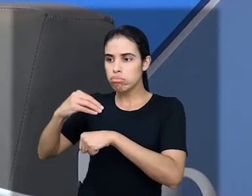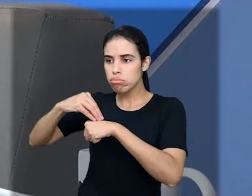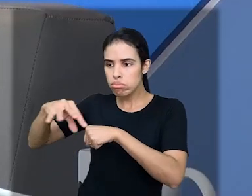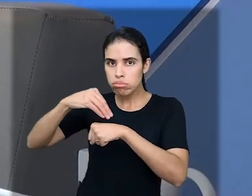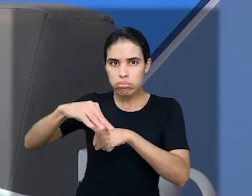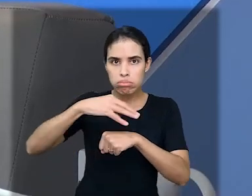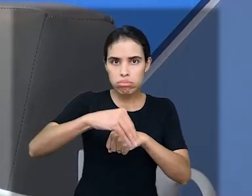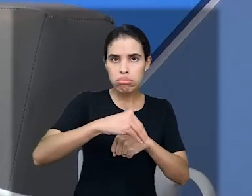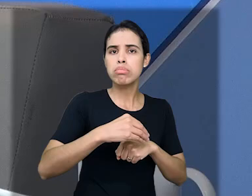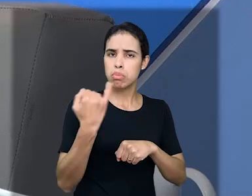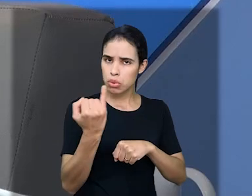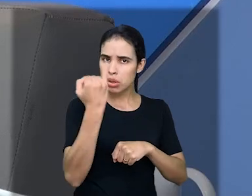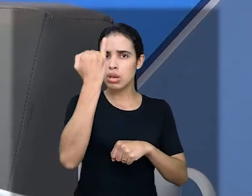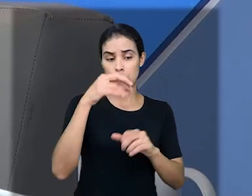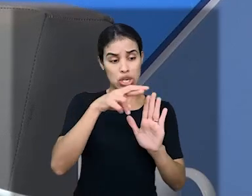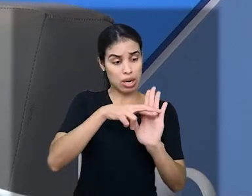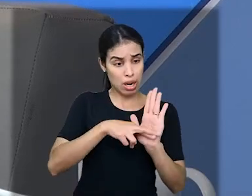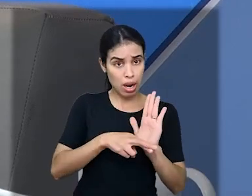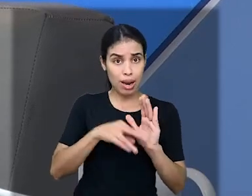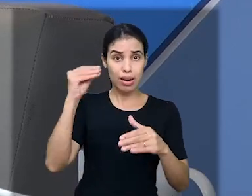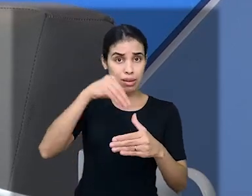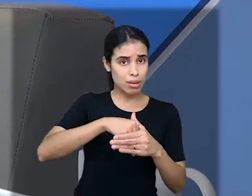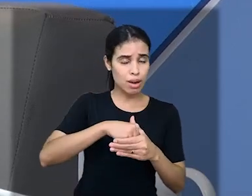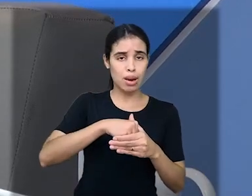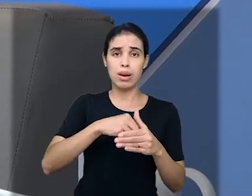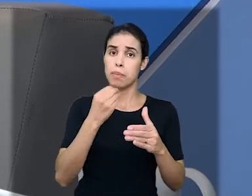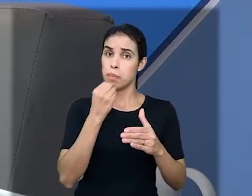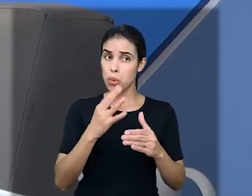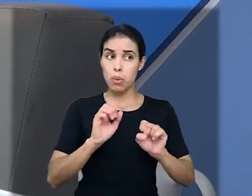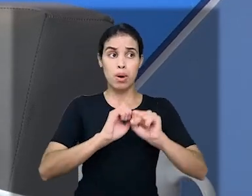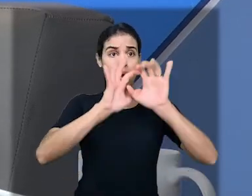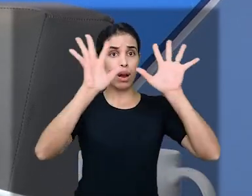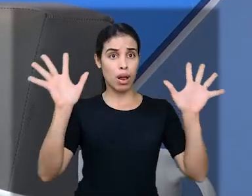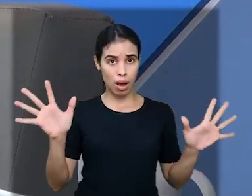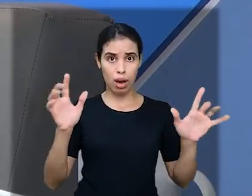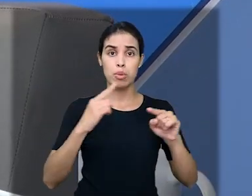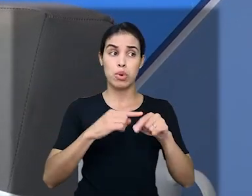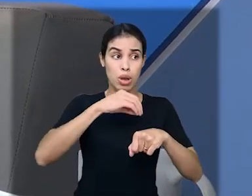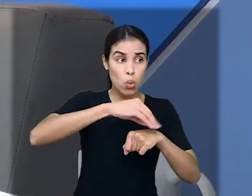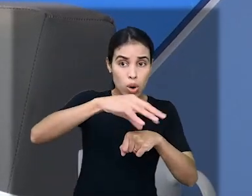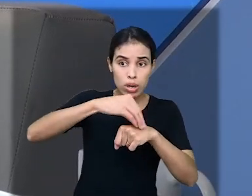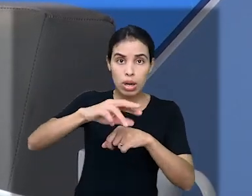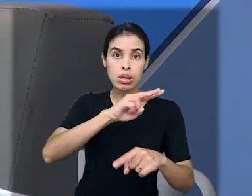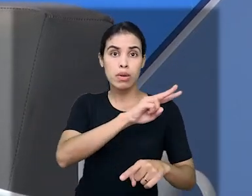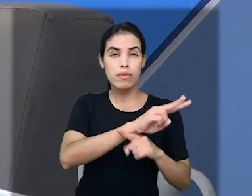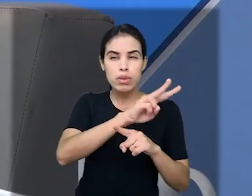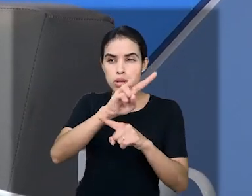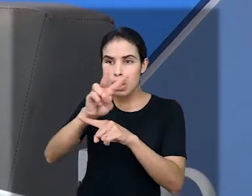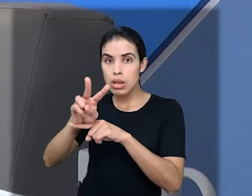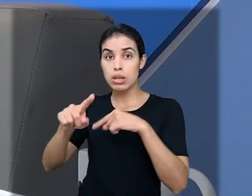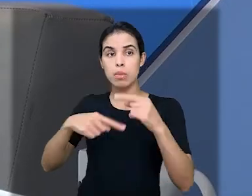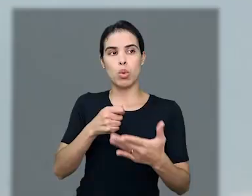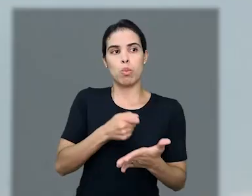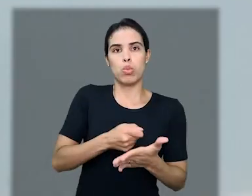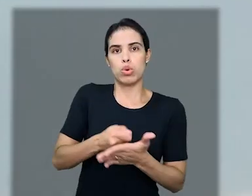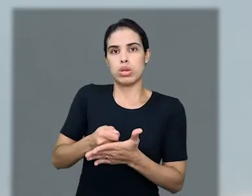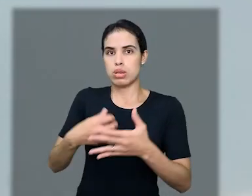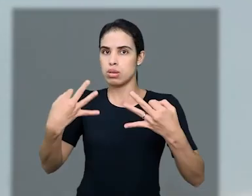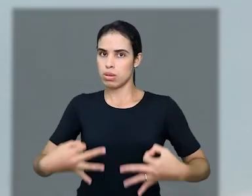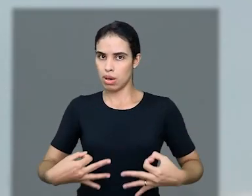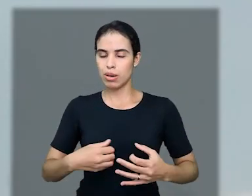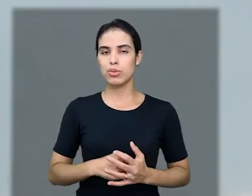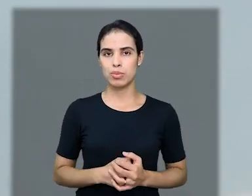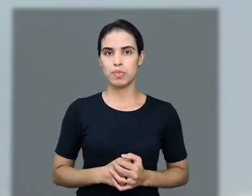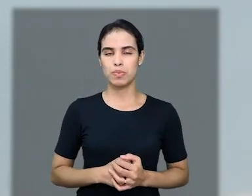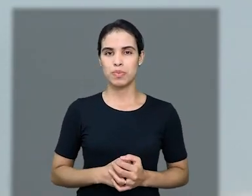essa regra interna, a regra do jogo, para você orientar, fiscalizar e punir. muito